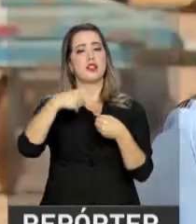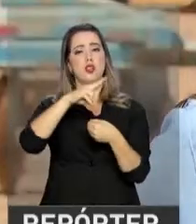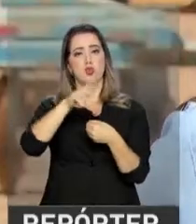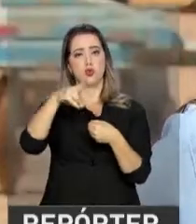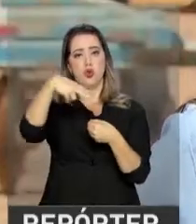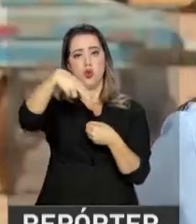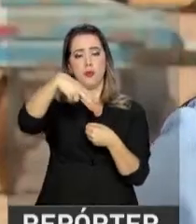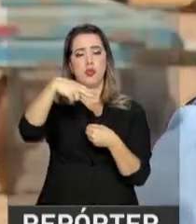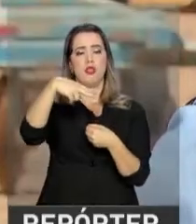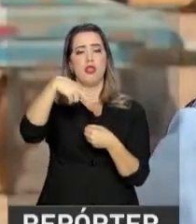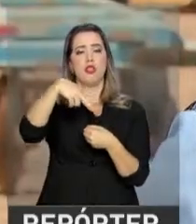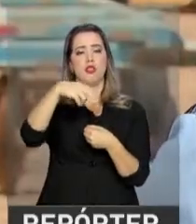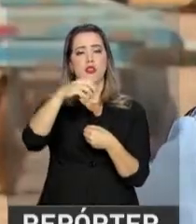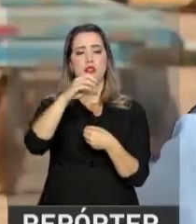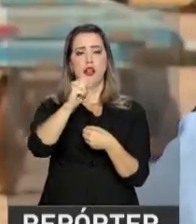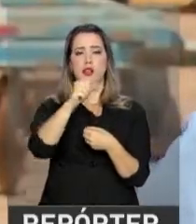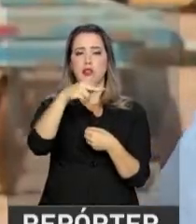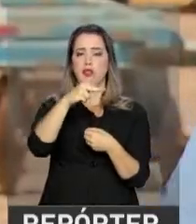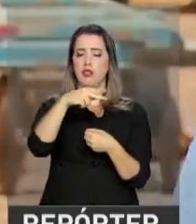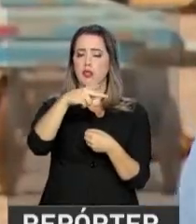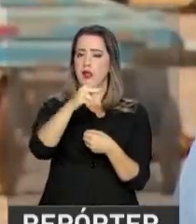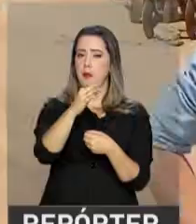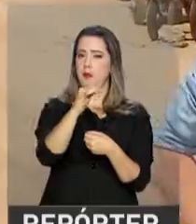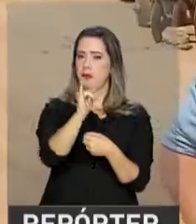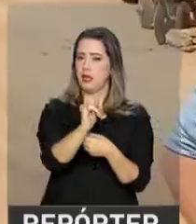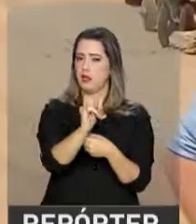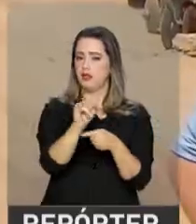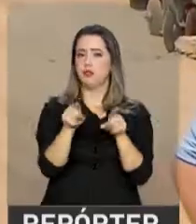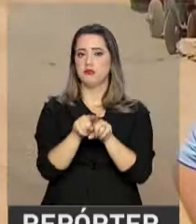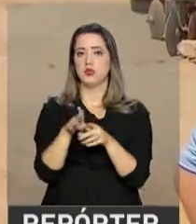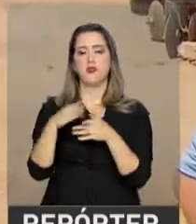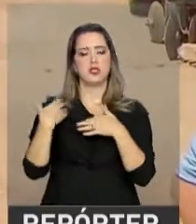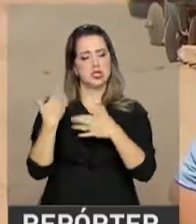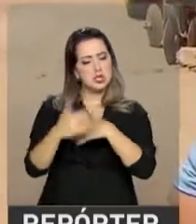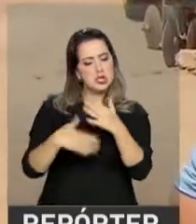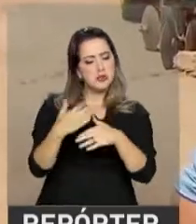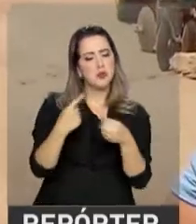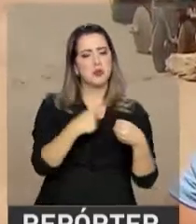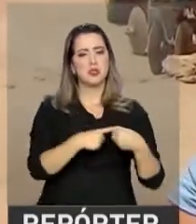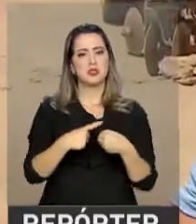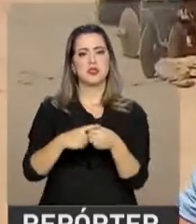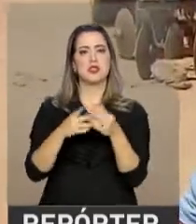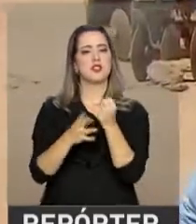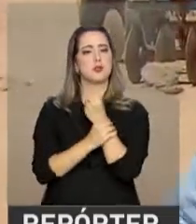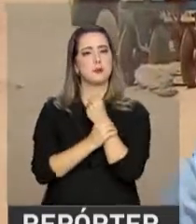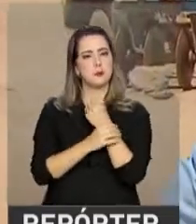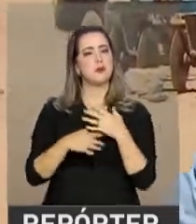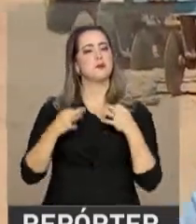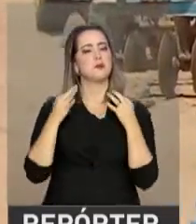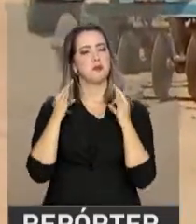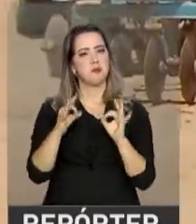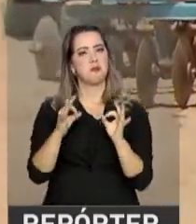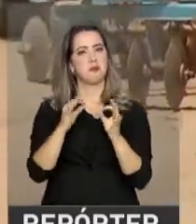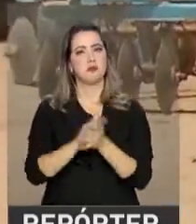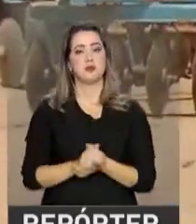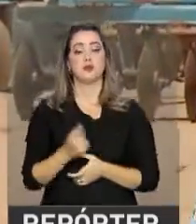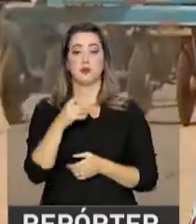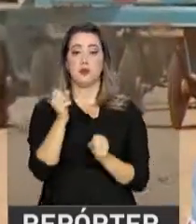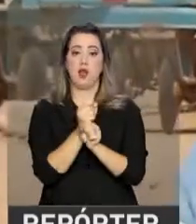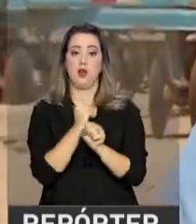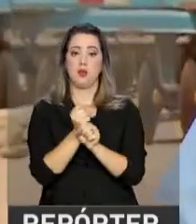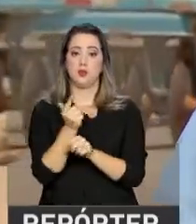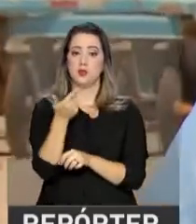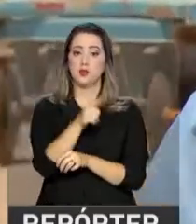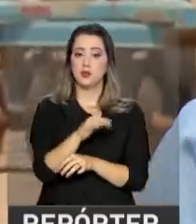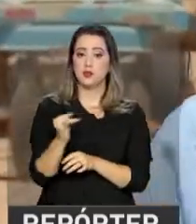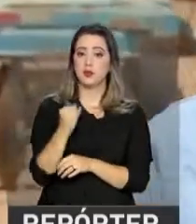rodovia vai trazer desenvolvimento para a cidade e segurança e conforto para o povo sertanejo. A obra ainda teve